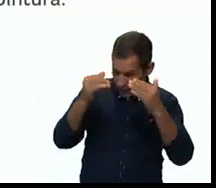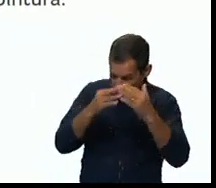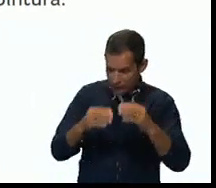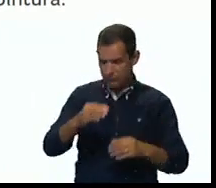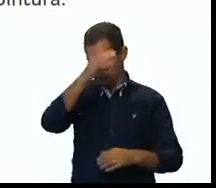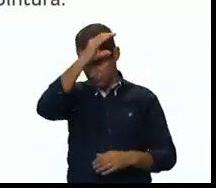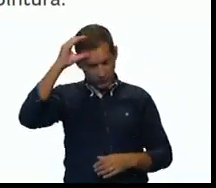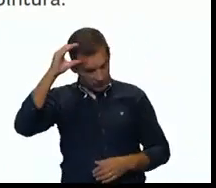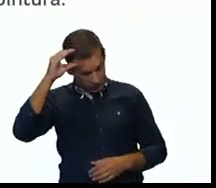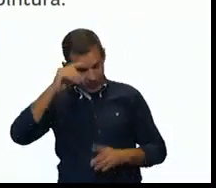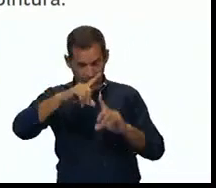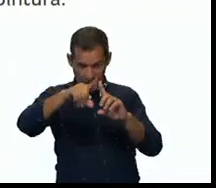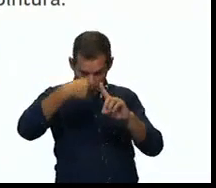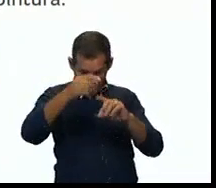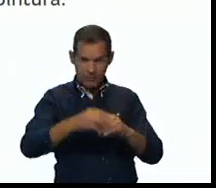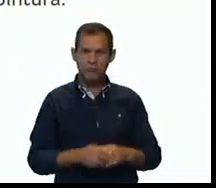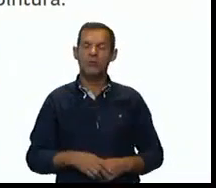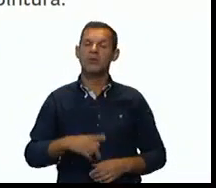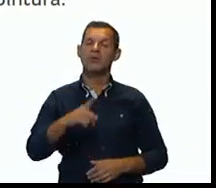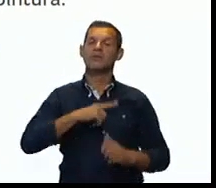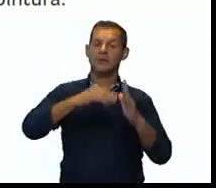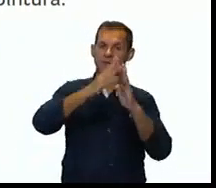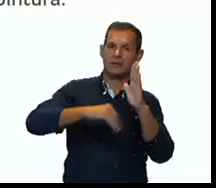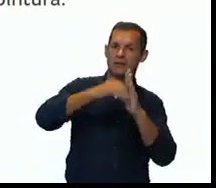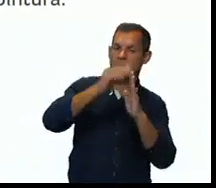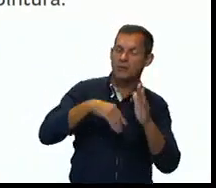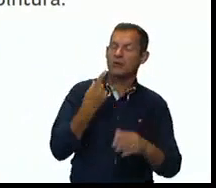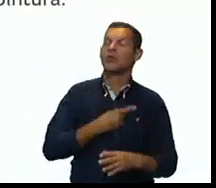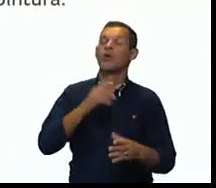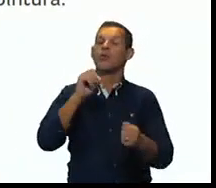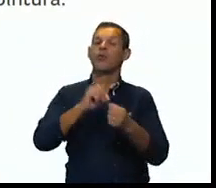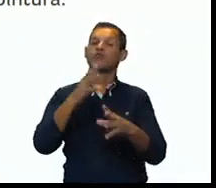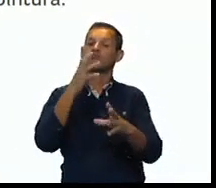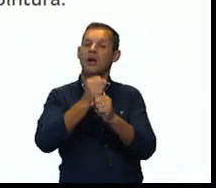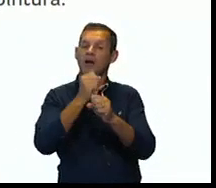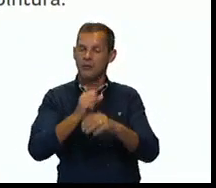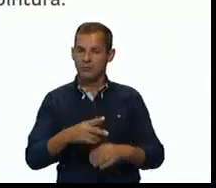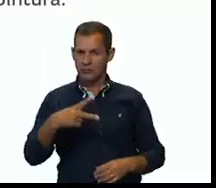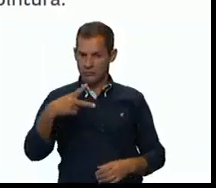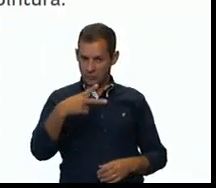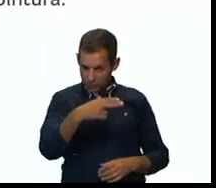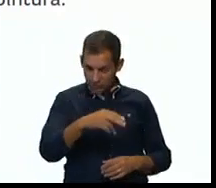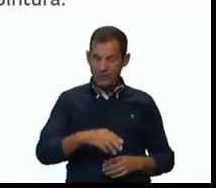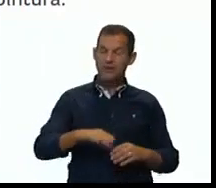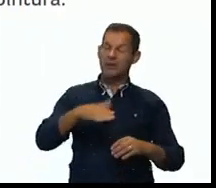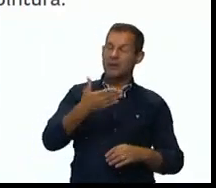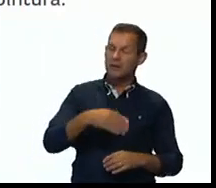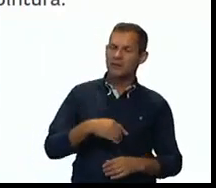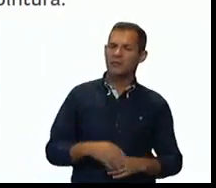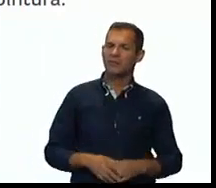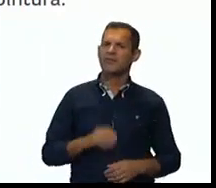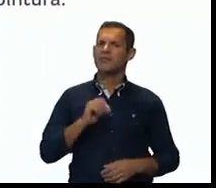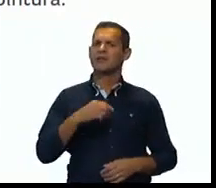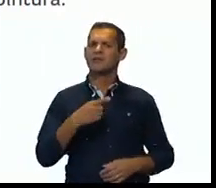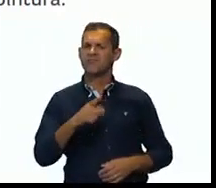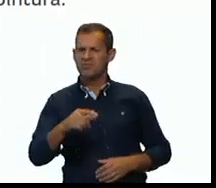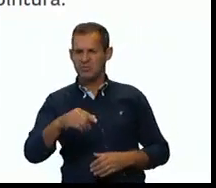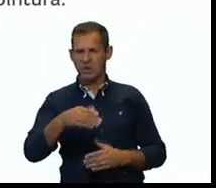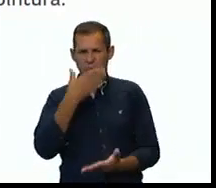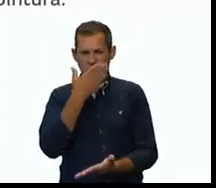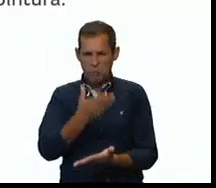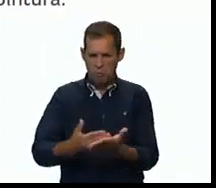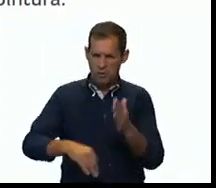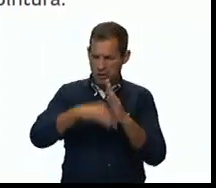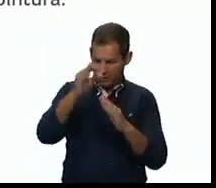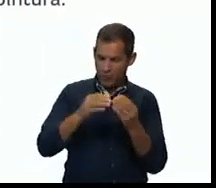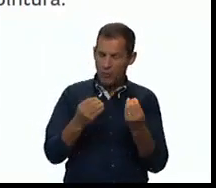pelo cliente e depois que ela vai receber a pintura. Então, nós vamos fazer esse corte. Dessa forma, para que não haja